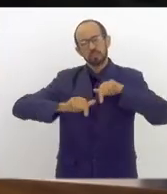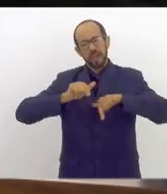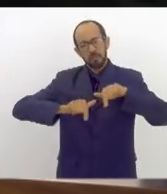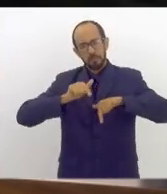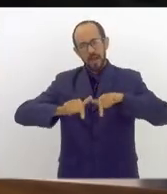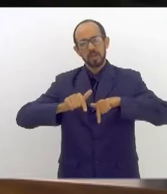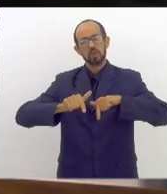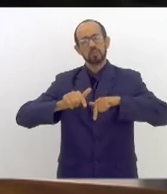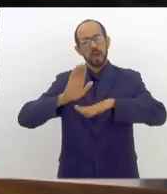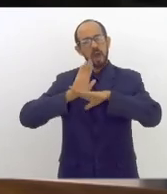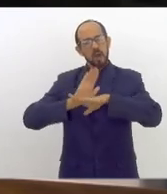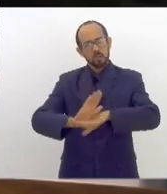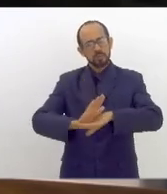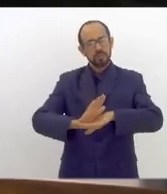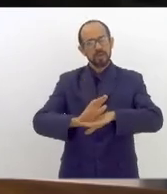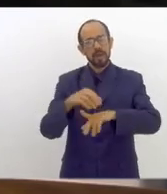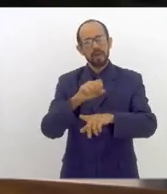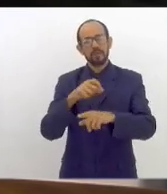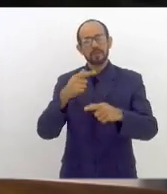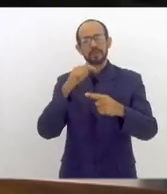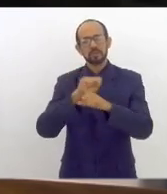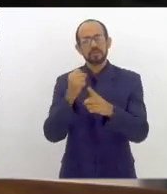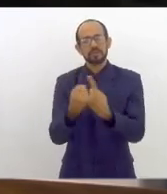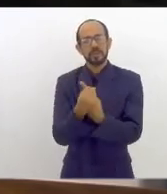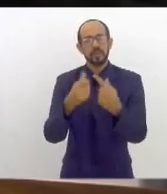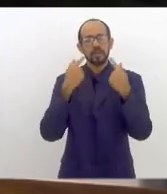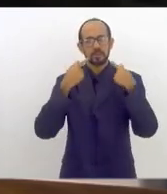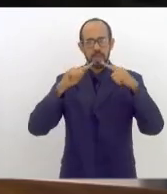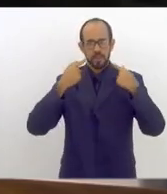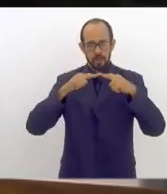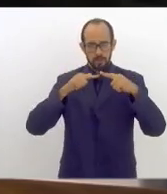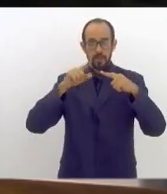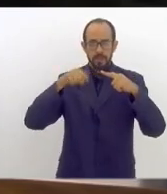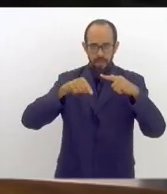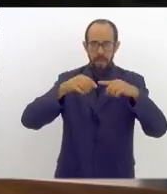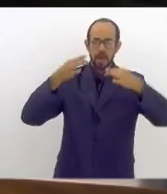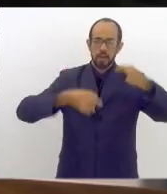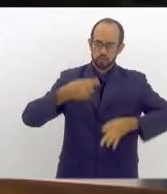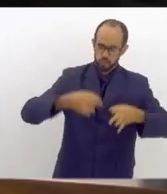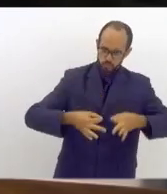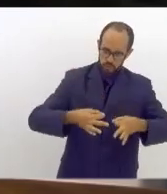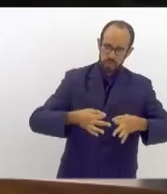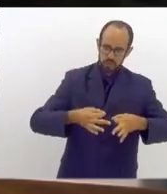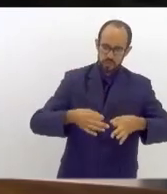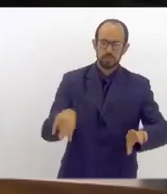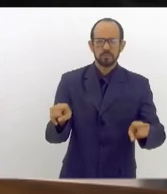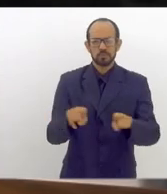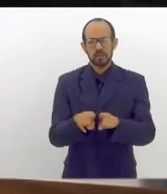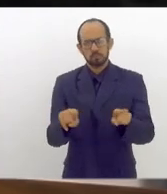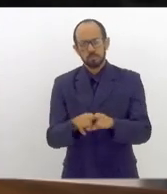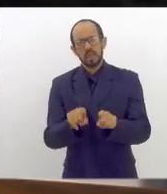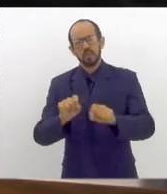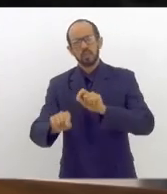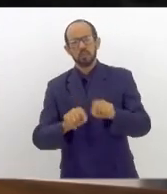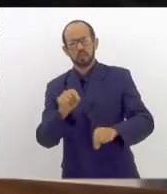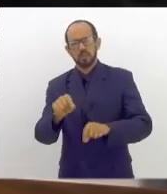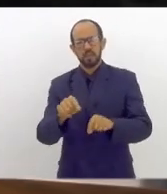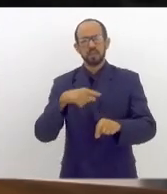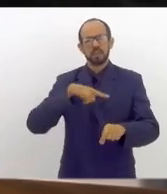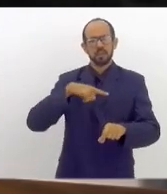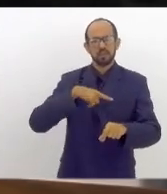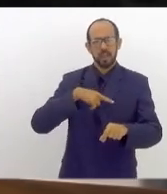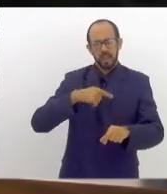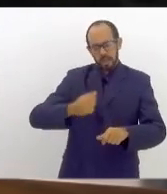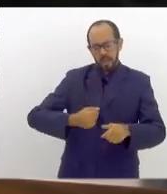reclama que é a justiça ainda algo digno de nota desta homenagem a qual é a existência